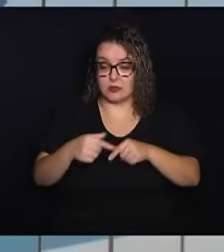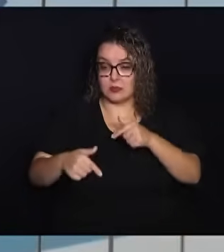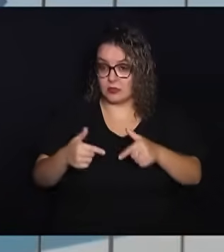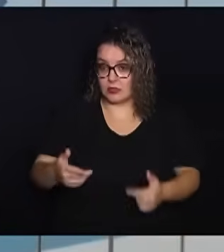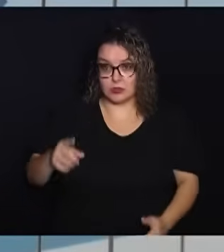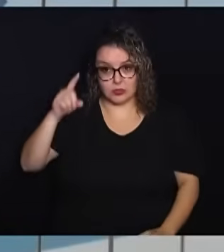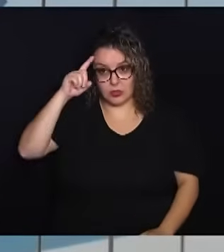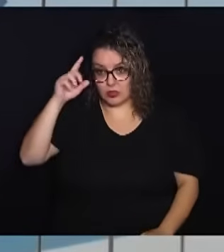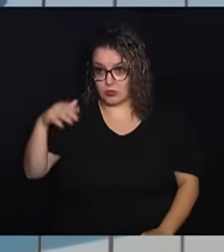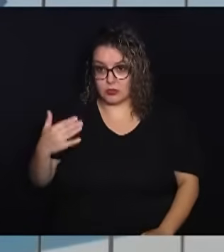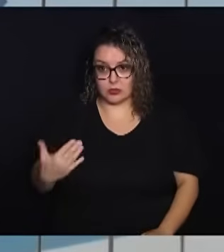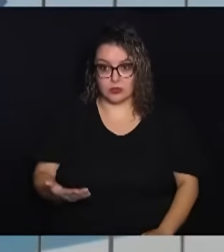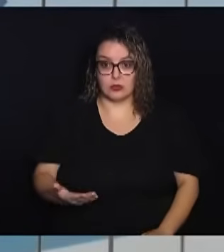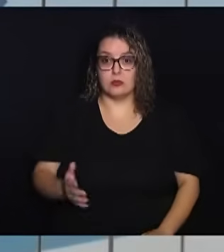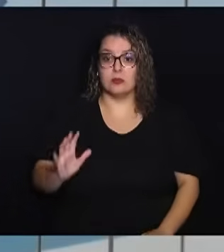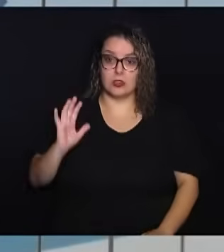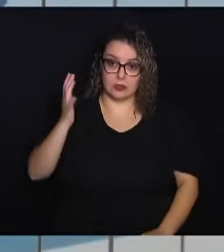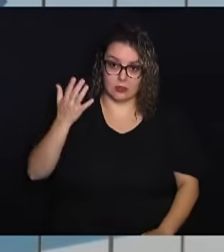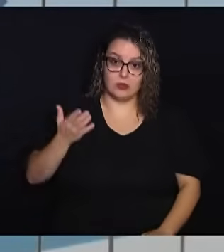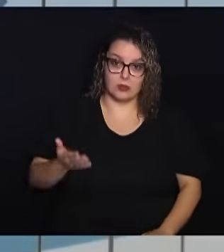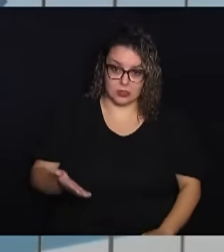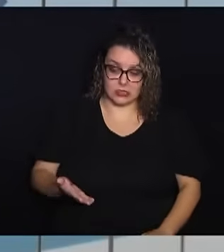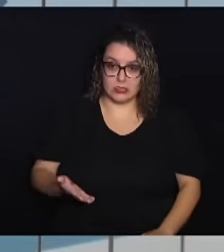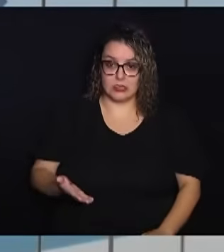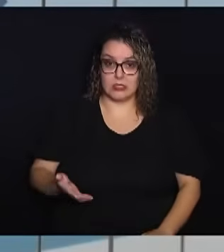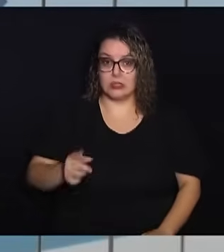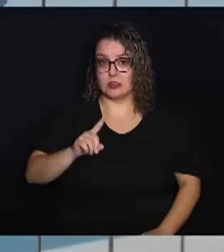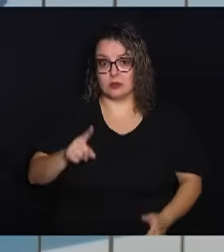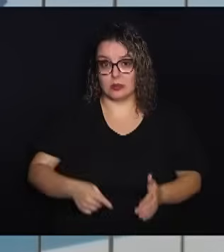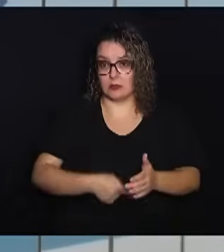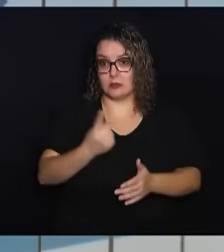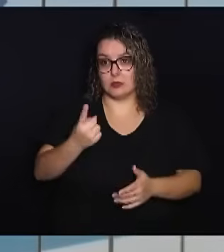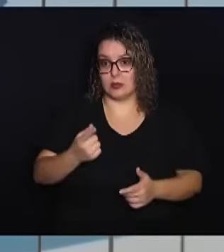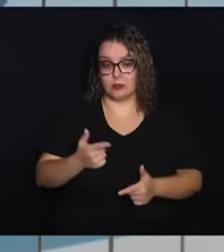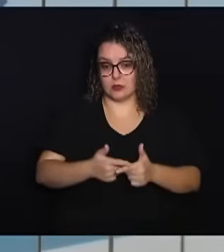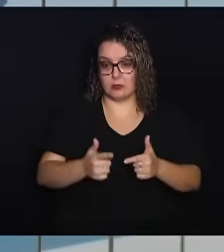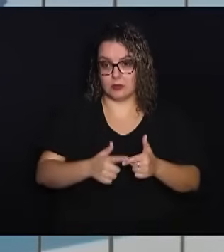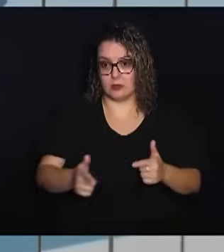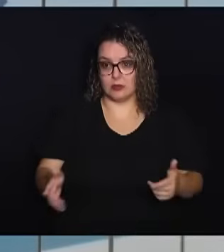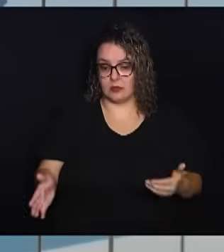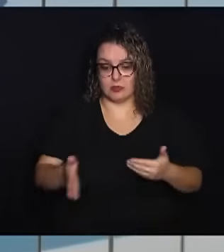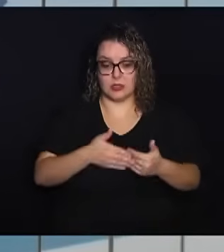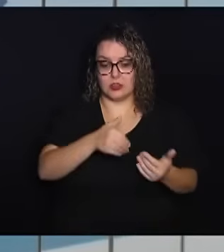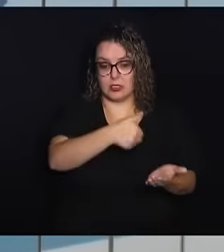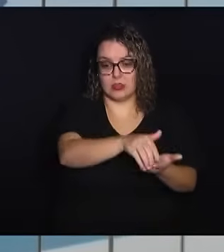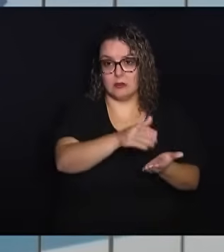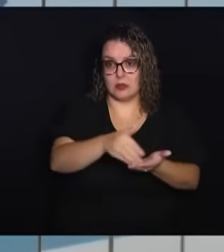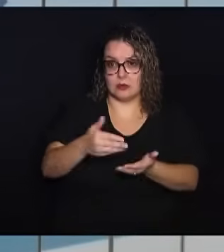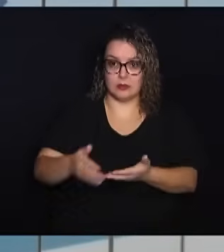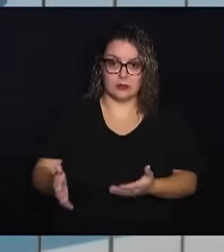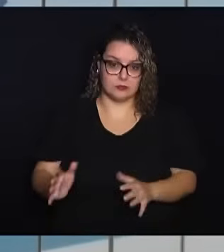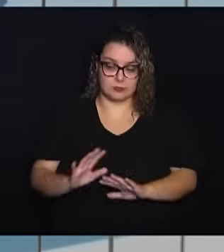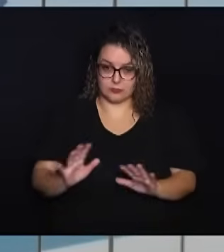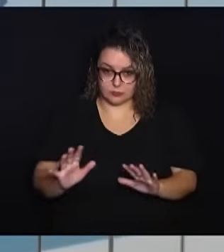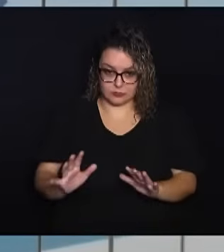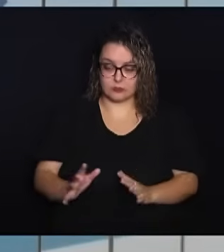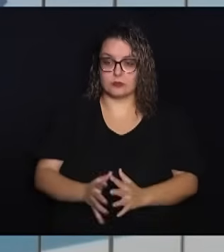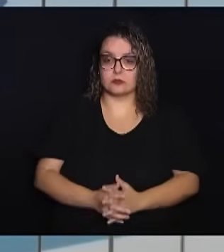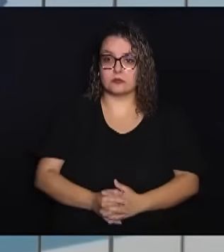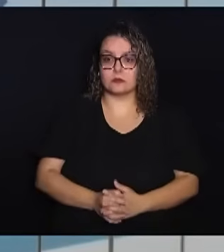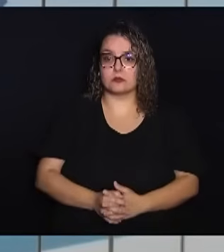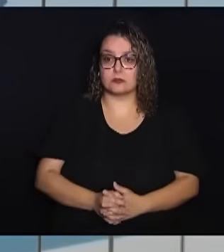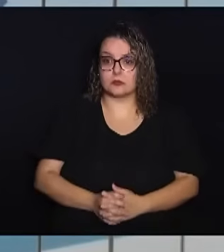trabalhando todos os dias para aquilo acontecer. Então não seria na primeira adversidade que eu ia desfazer tudo aquilo. Só